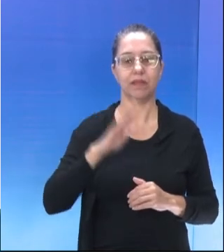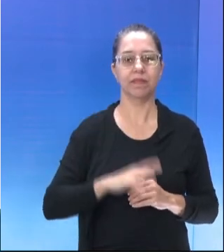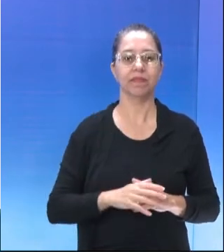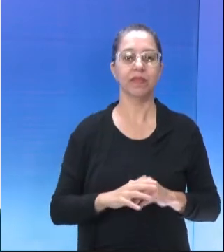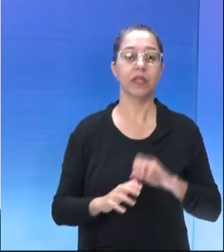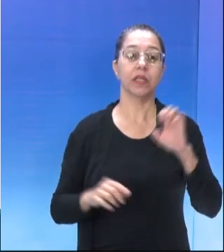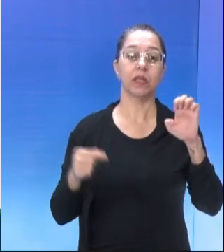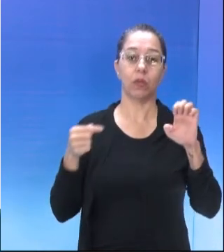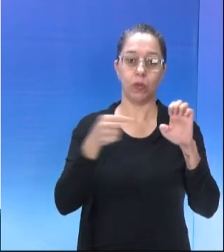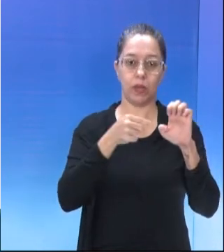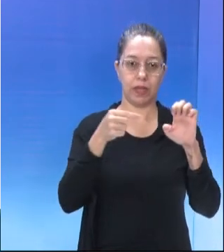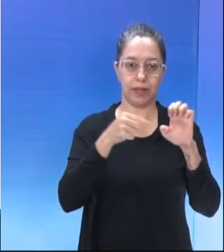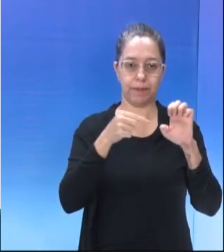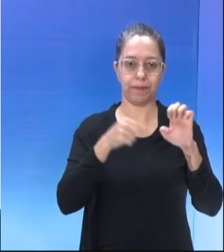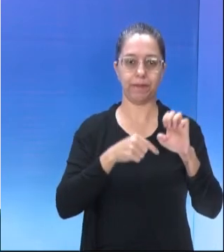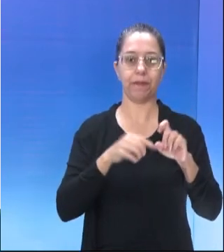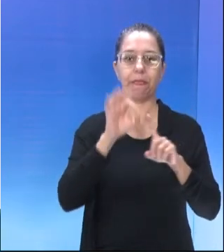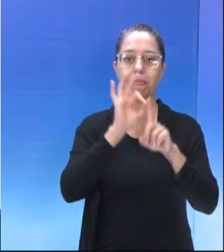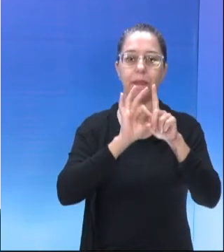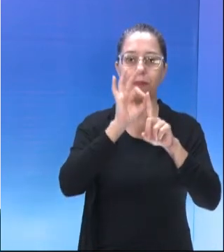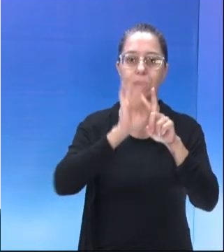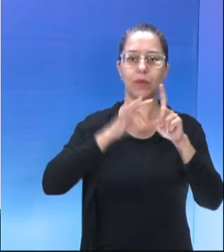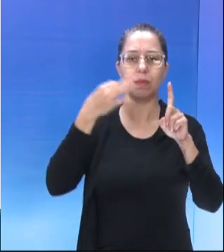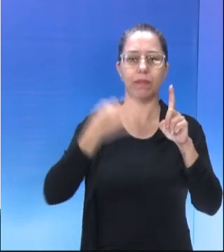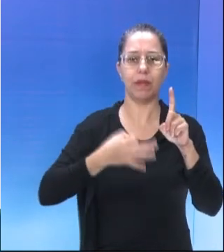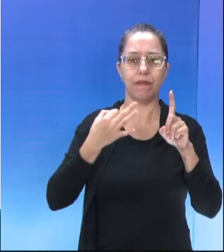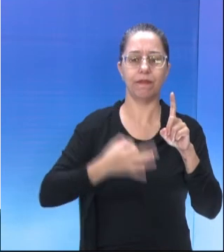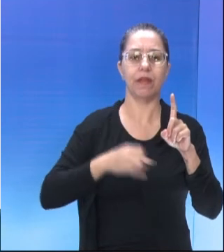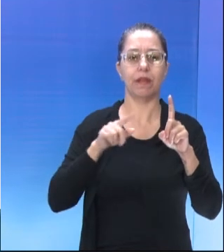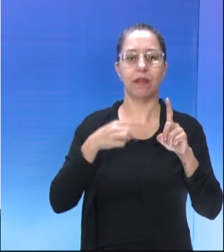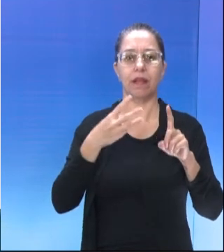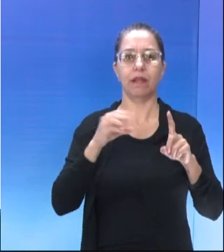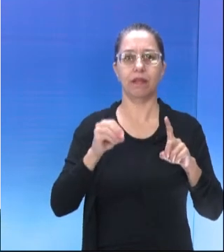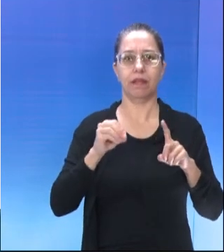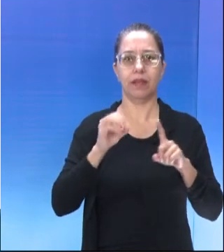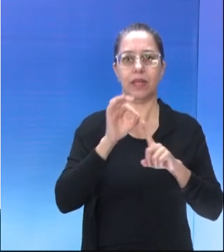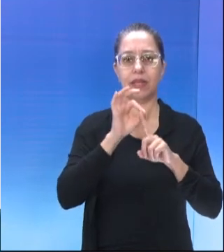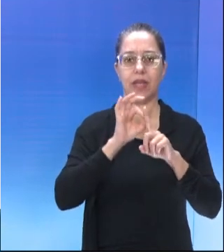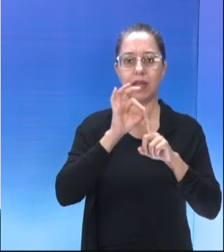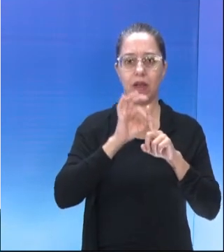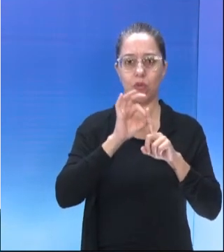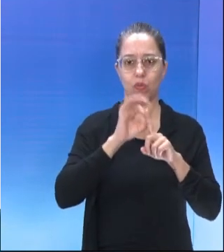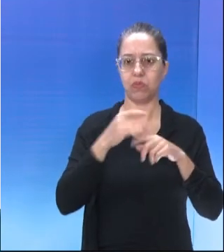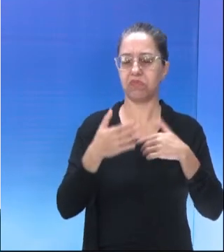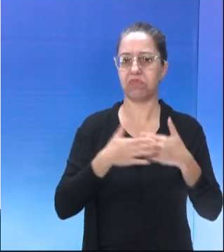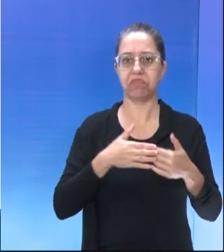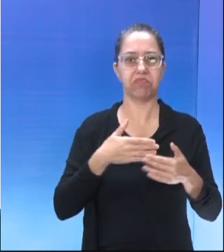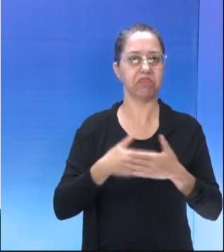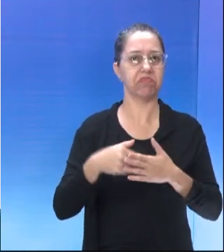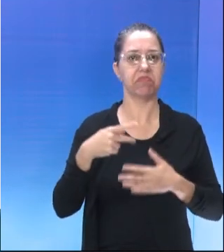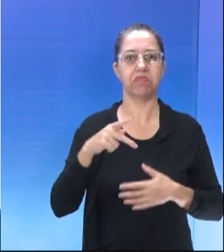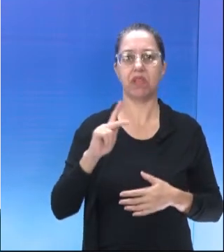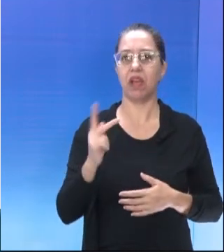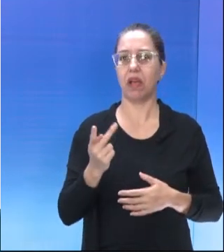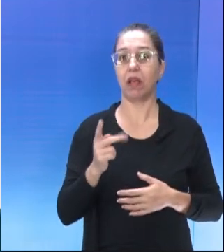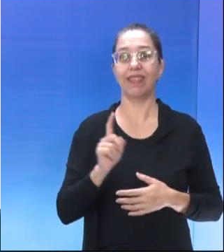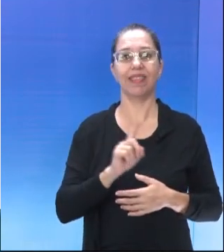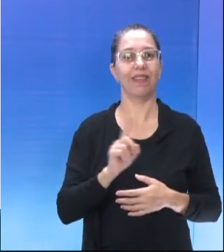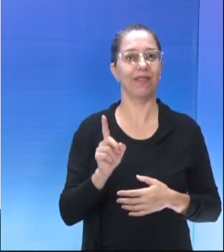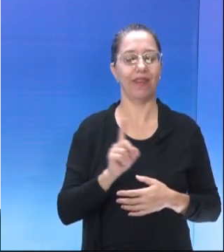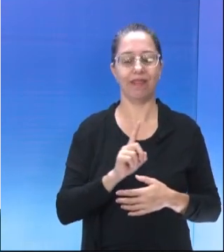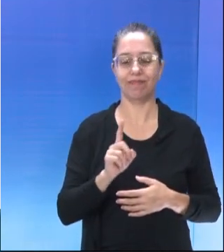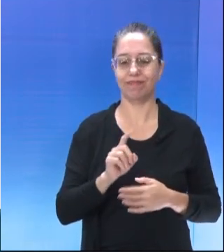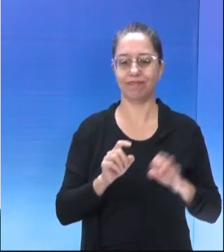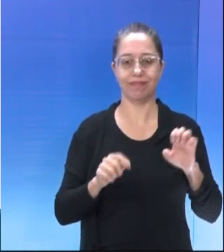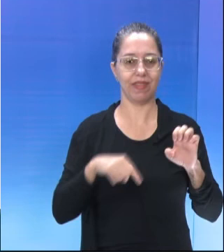letra E diz assim, temperatura ótima de funcionamento da enzima é 30 graus Celsius, independentemente do pH. Não,